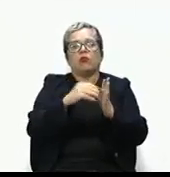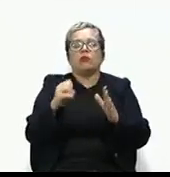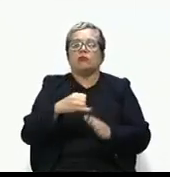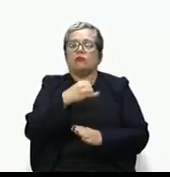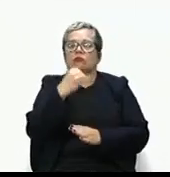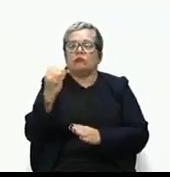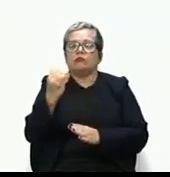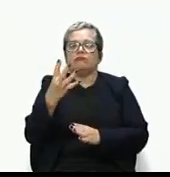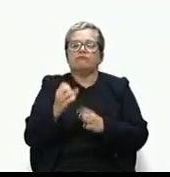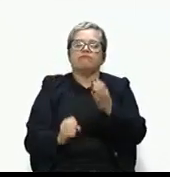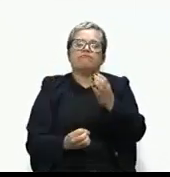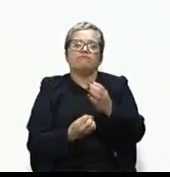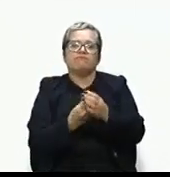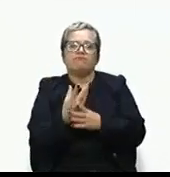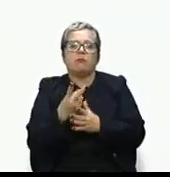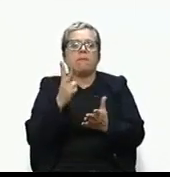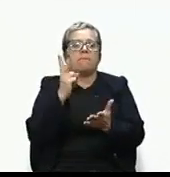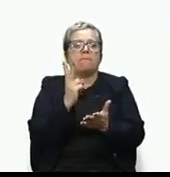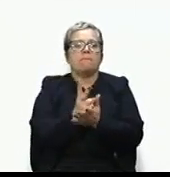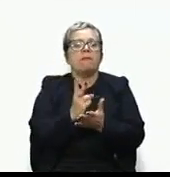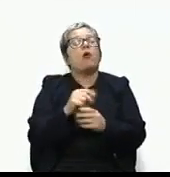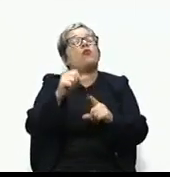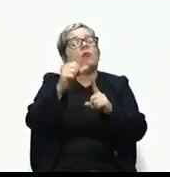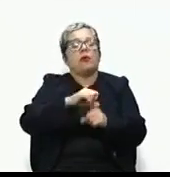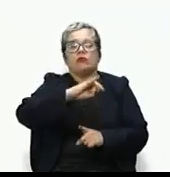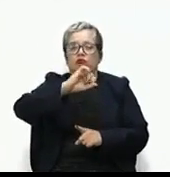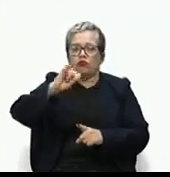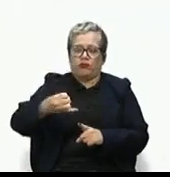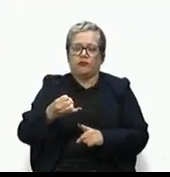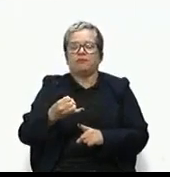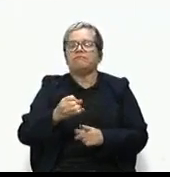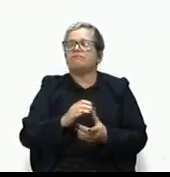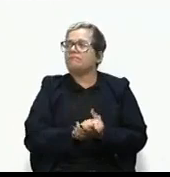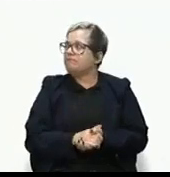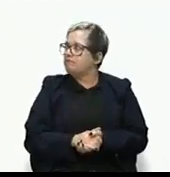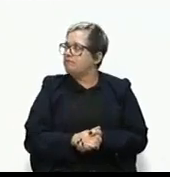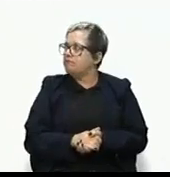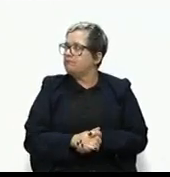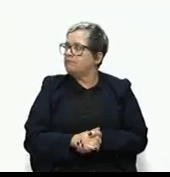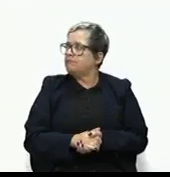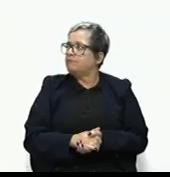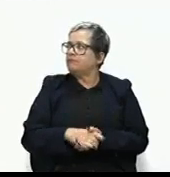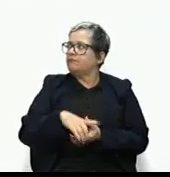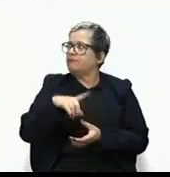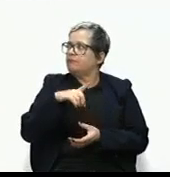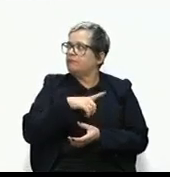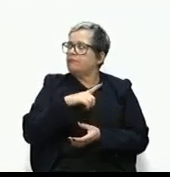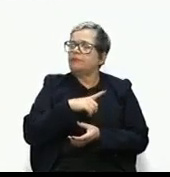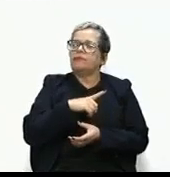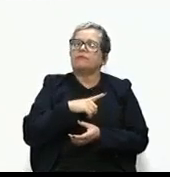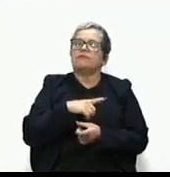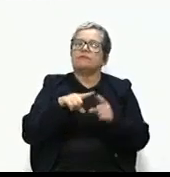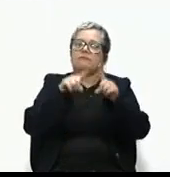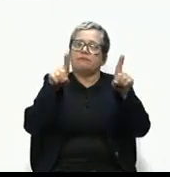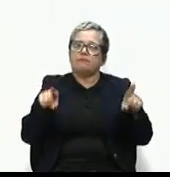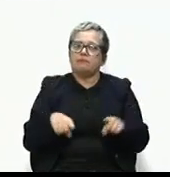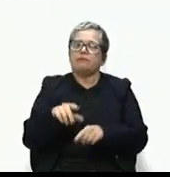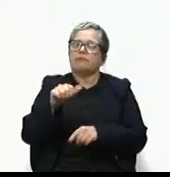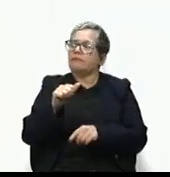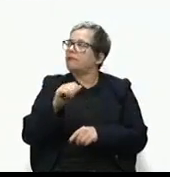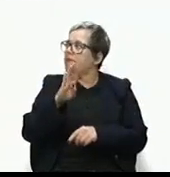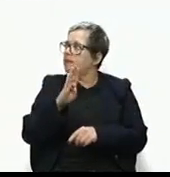I fabricados no mês J de produção. Então, nós temos aqui a matriz A e a matriz